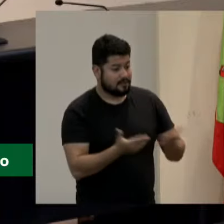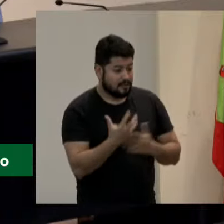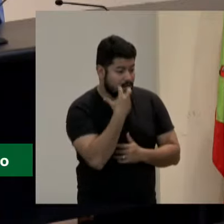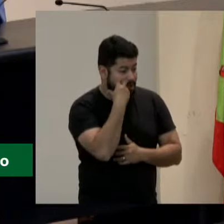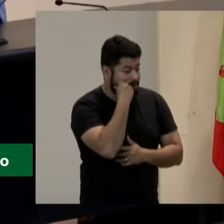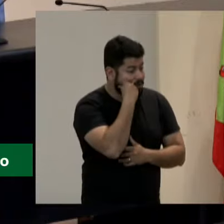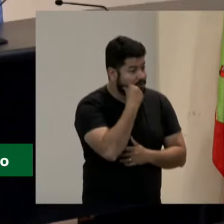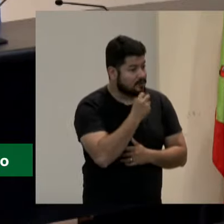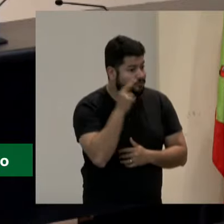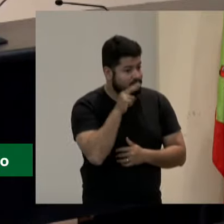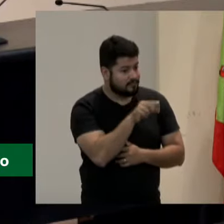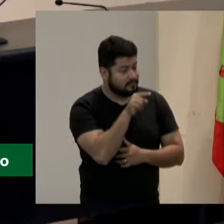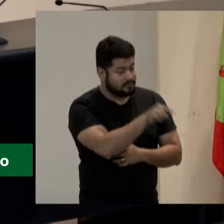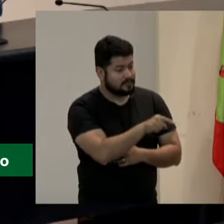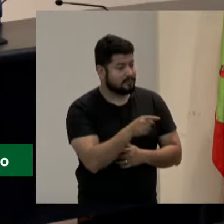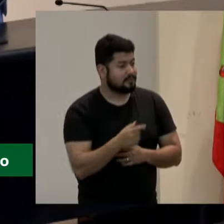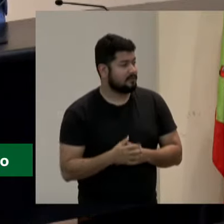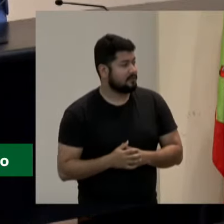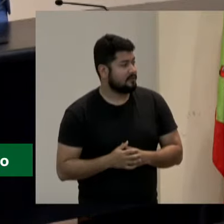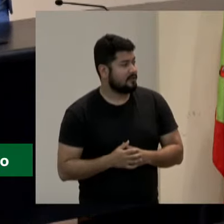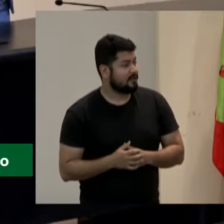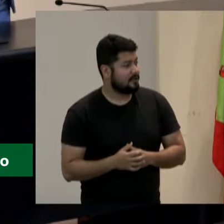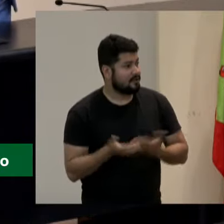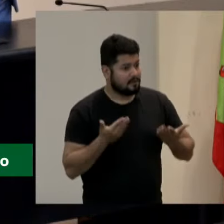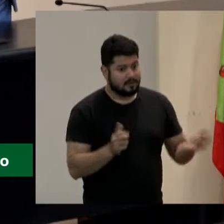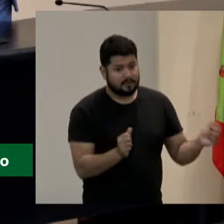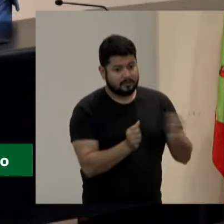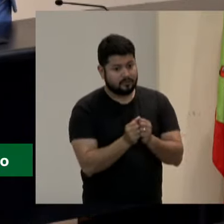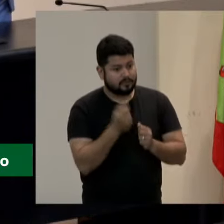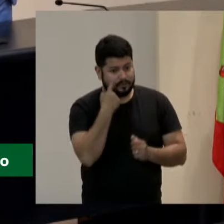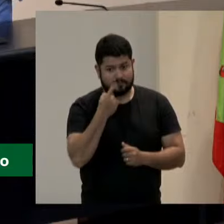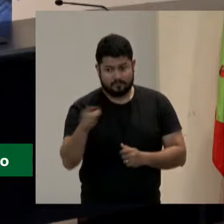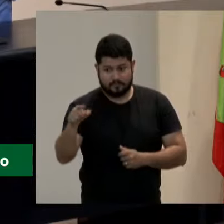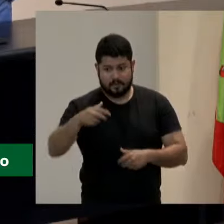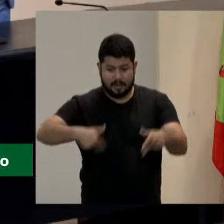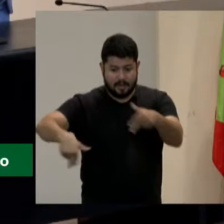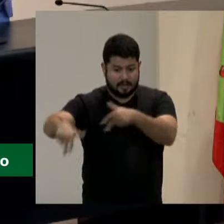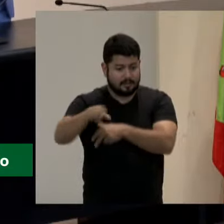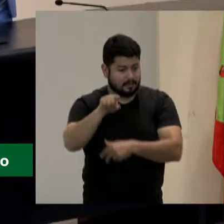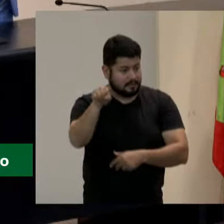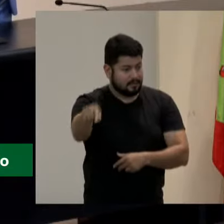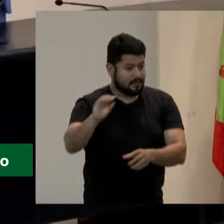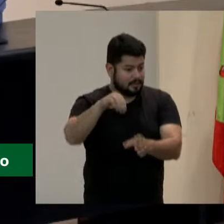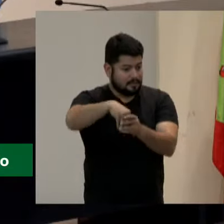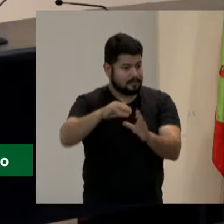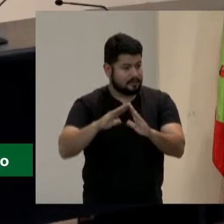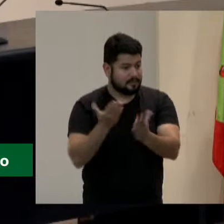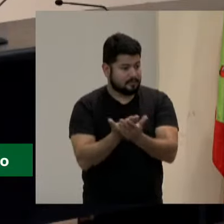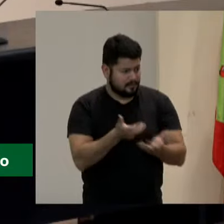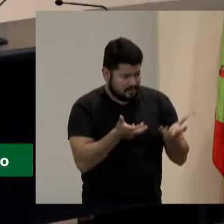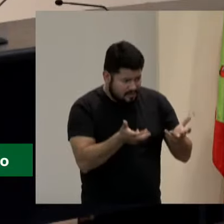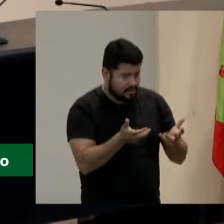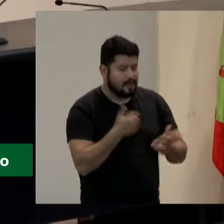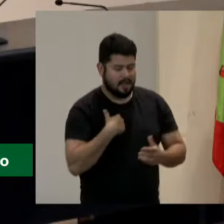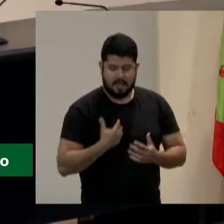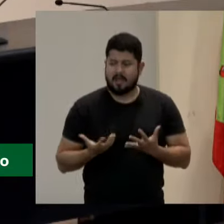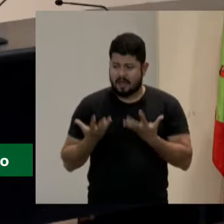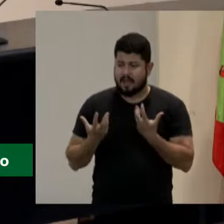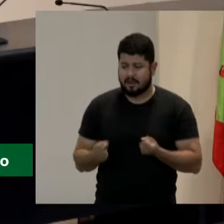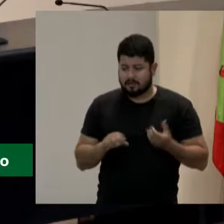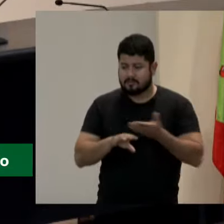ver. Eu quero te apresentar à escola, vamos? Você quer? Quero. Ela entrou, isso aqui é uma